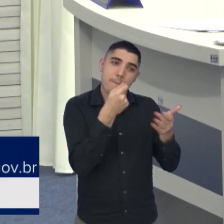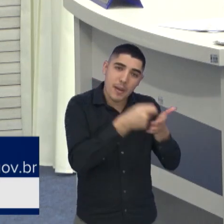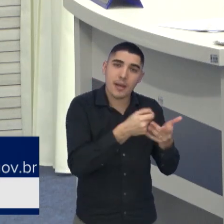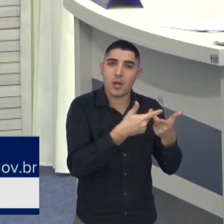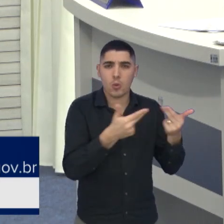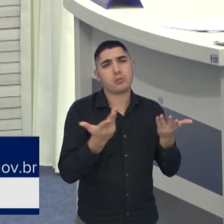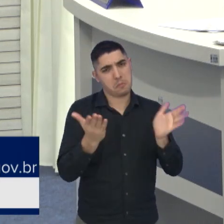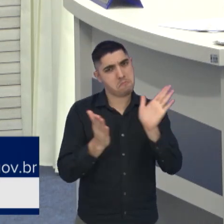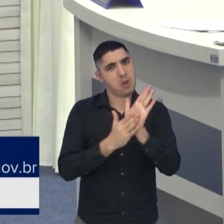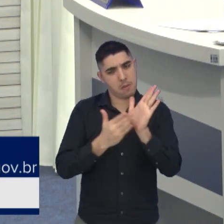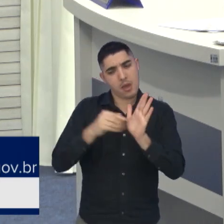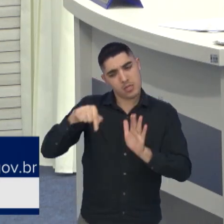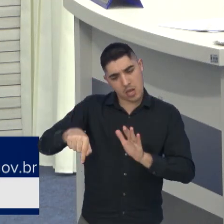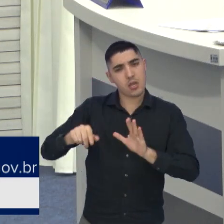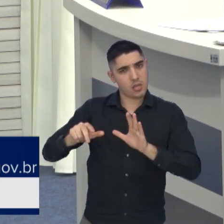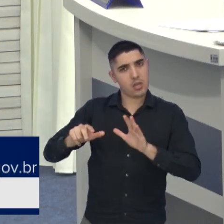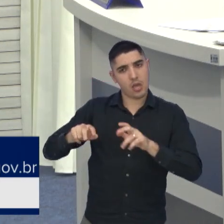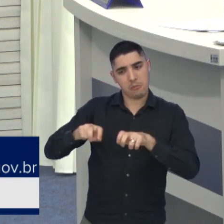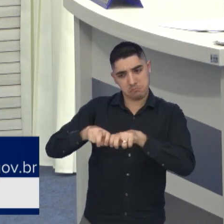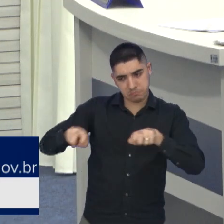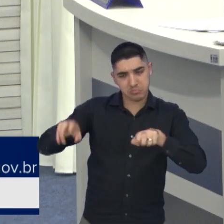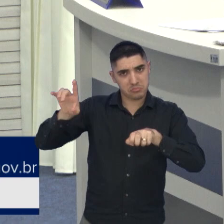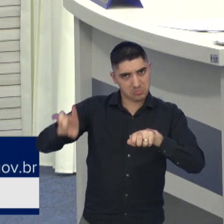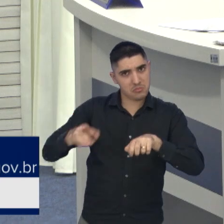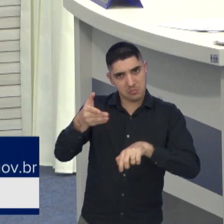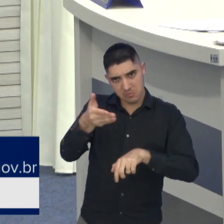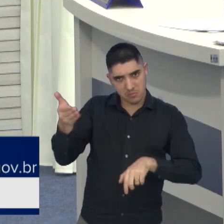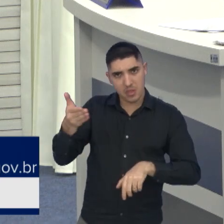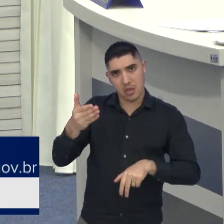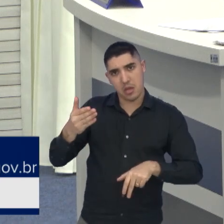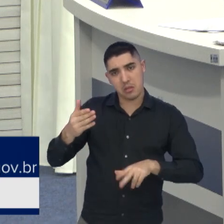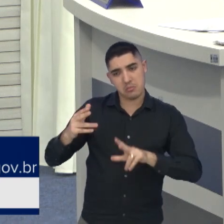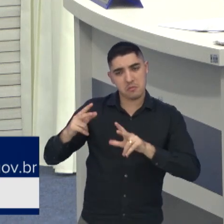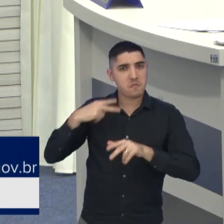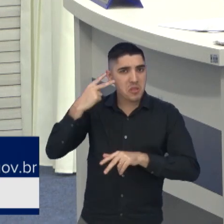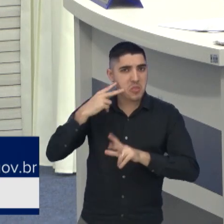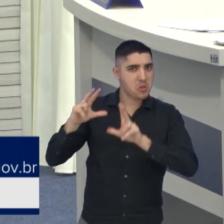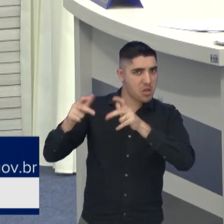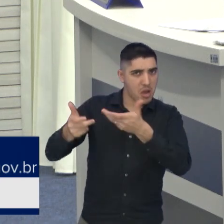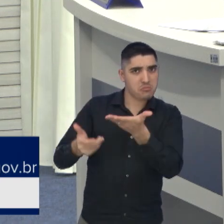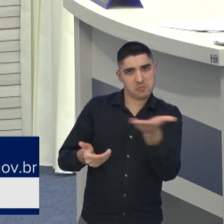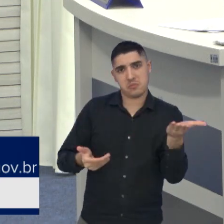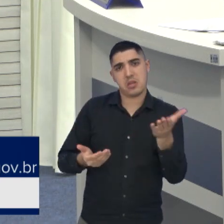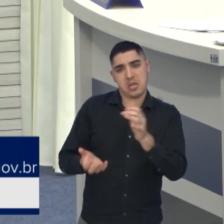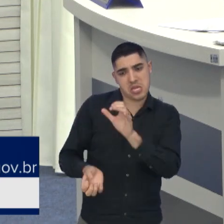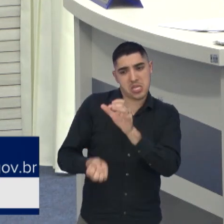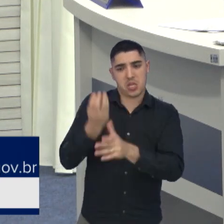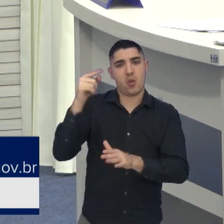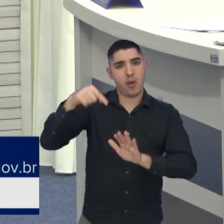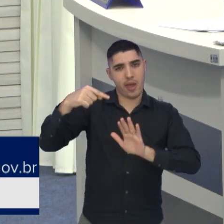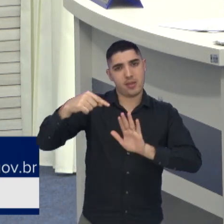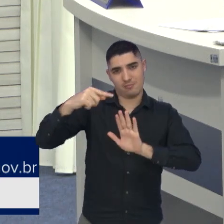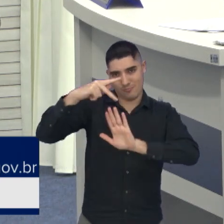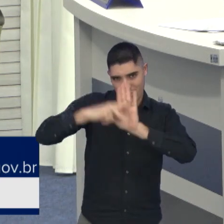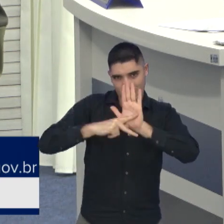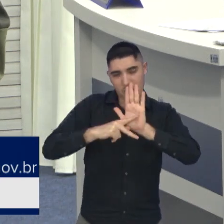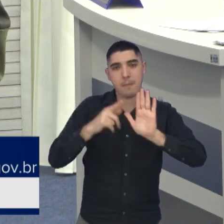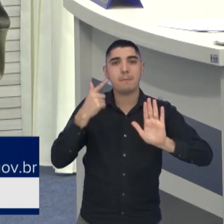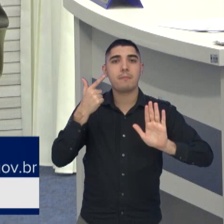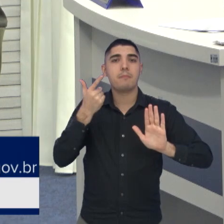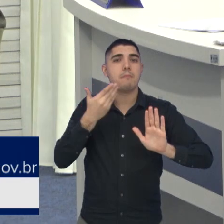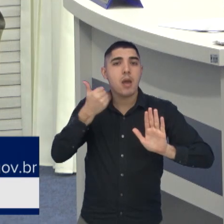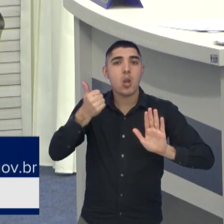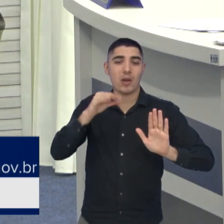à mesa, à diretora dos trabalhos, né, que propôs essa melhoria no salário